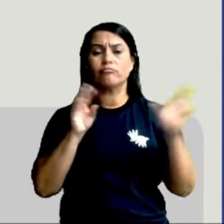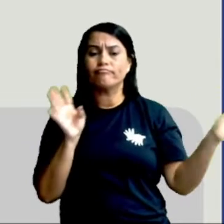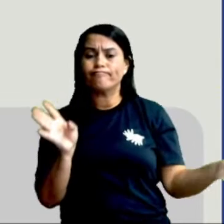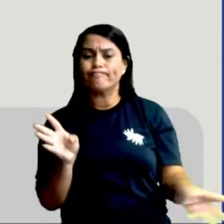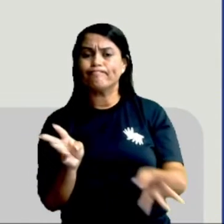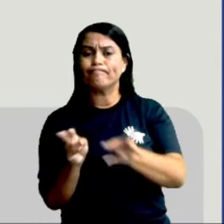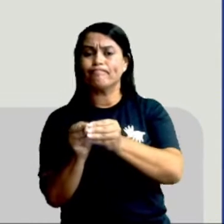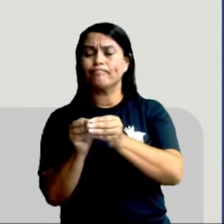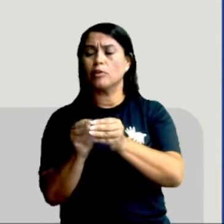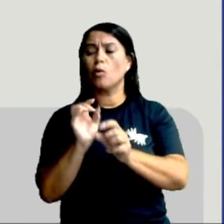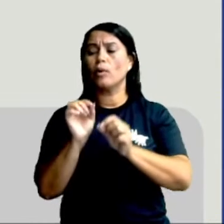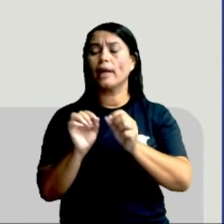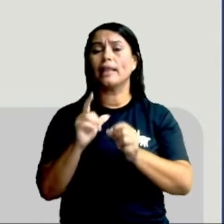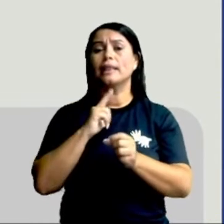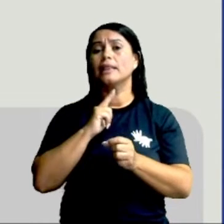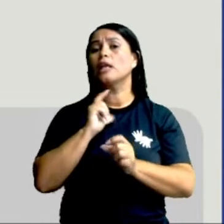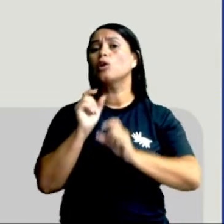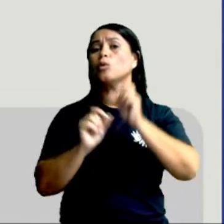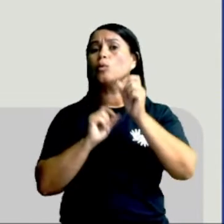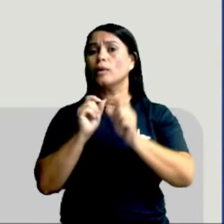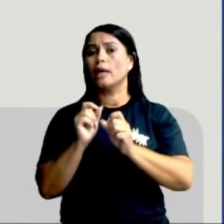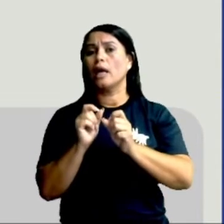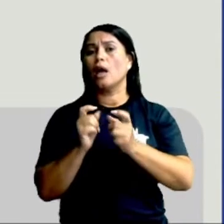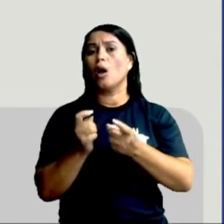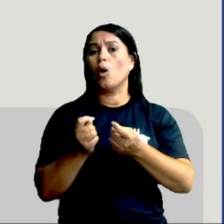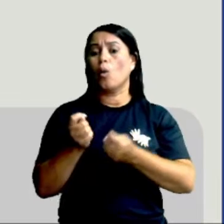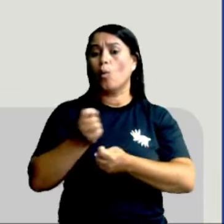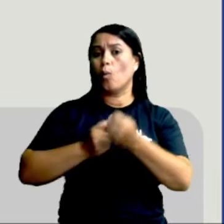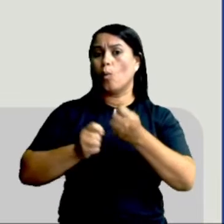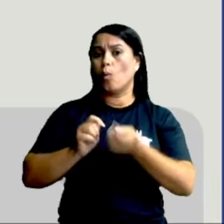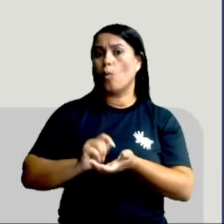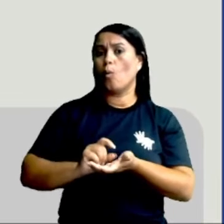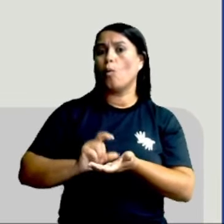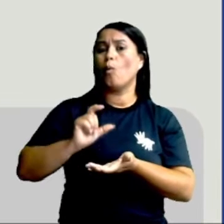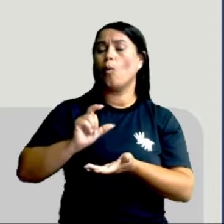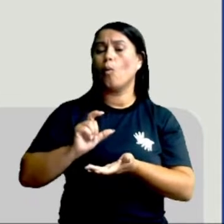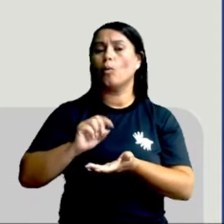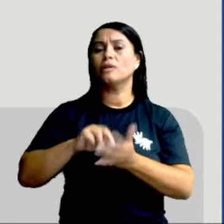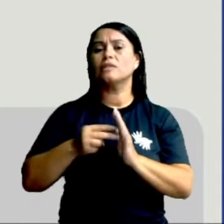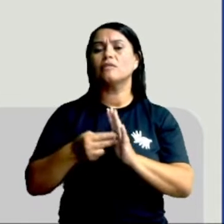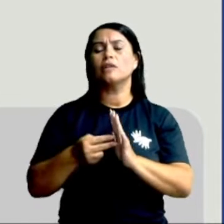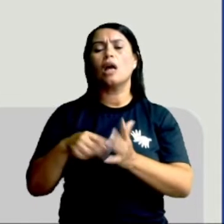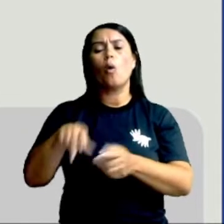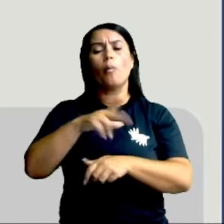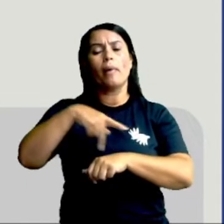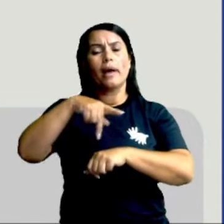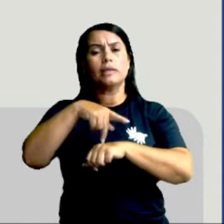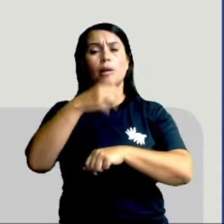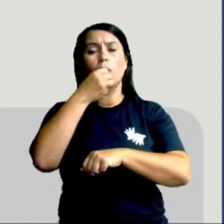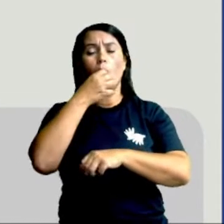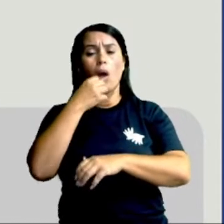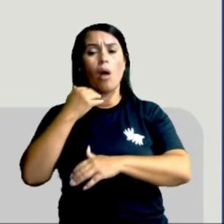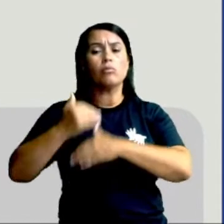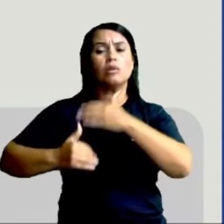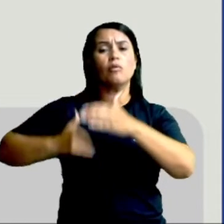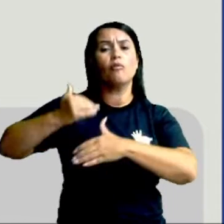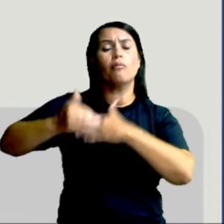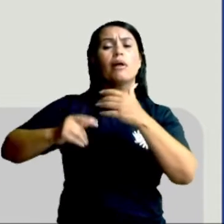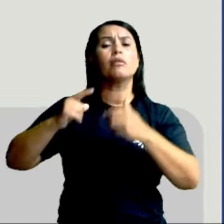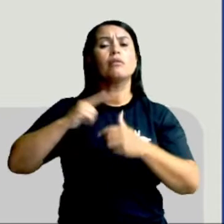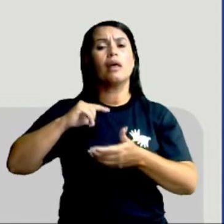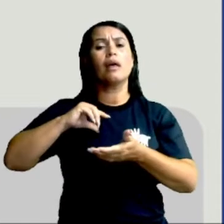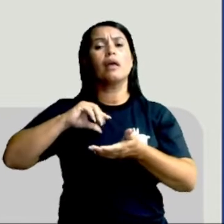secundário, o lucro obtido na comercialização é significativo. Países com bom grau de desenvolvimento possuem